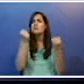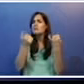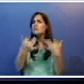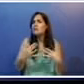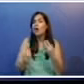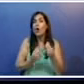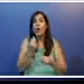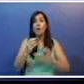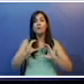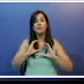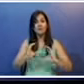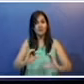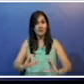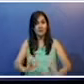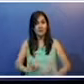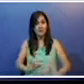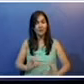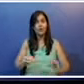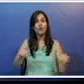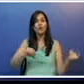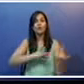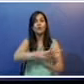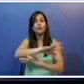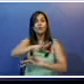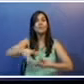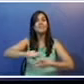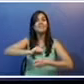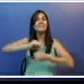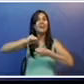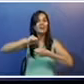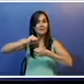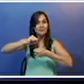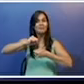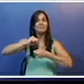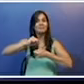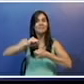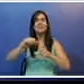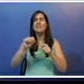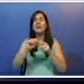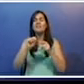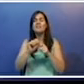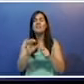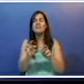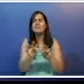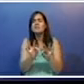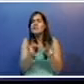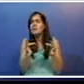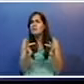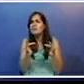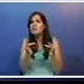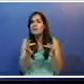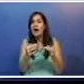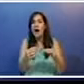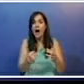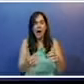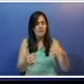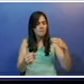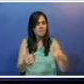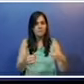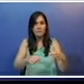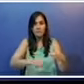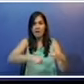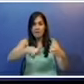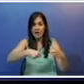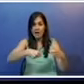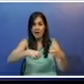um cidadão ecossustentável adotando o simples ato de tampar a panela enquanto esquenta a